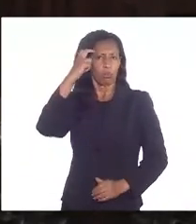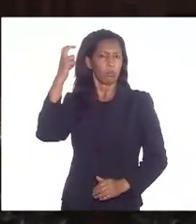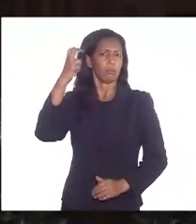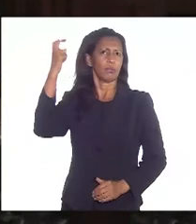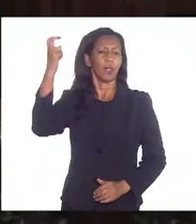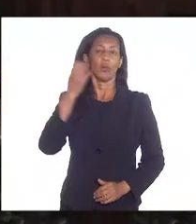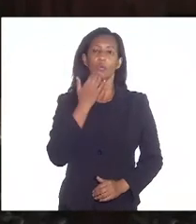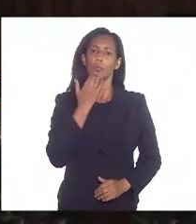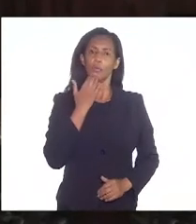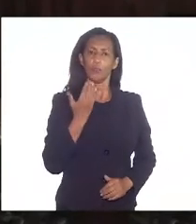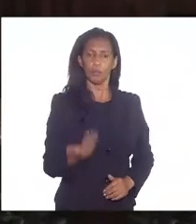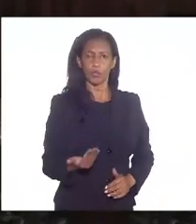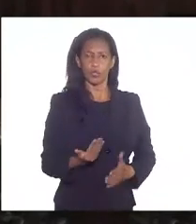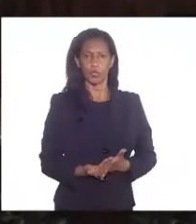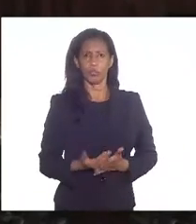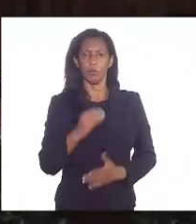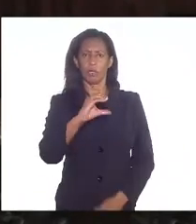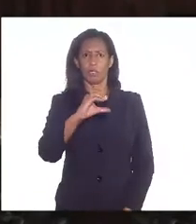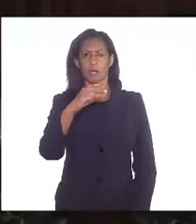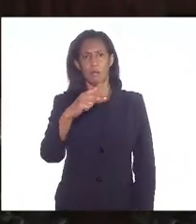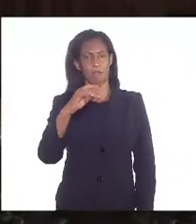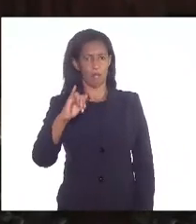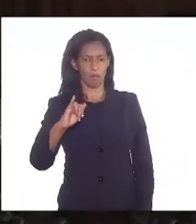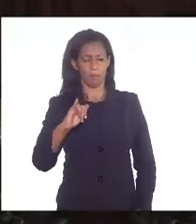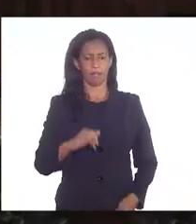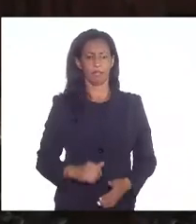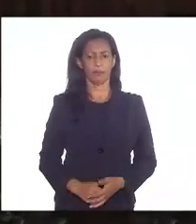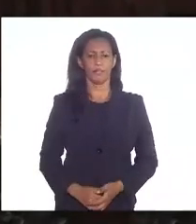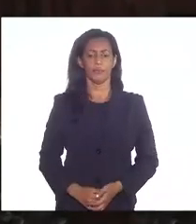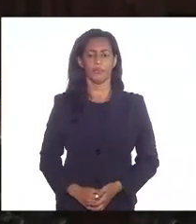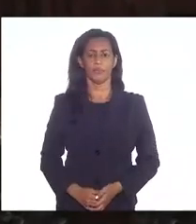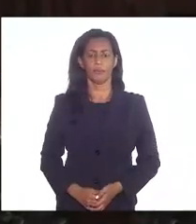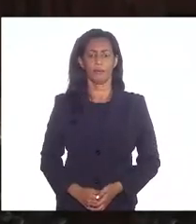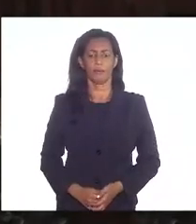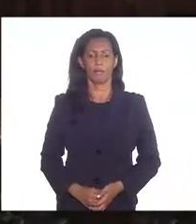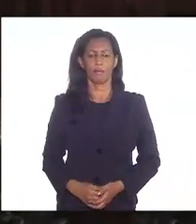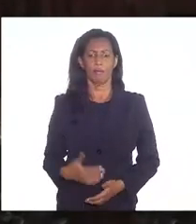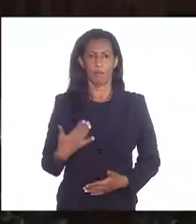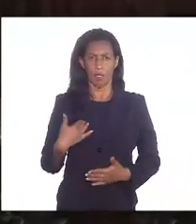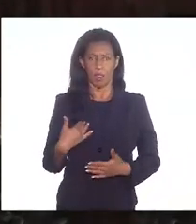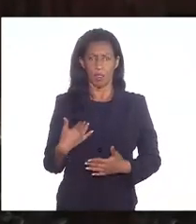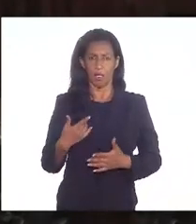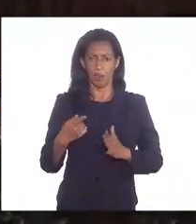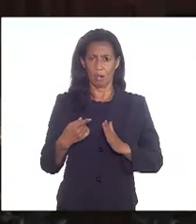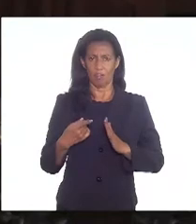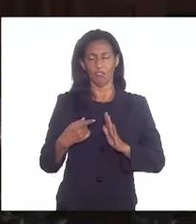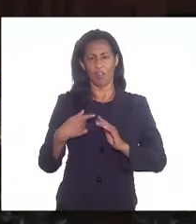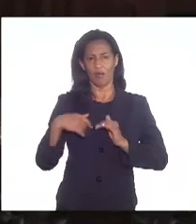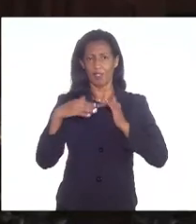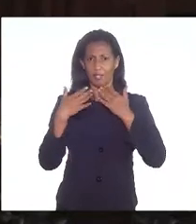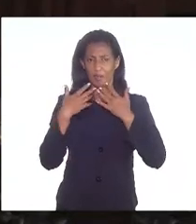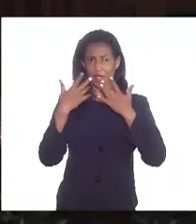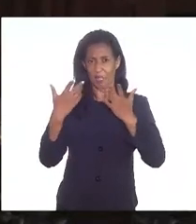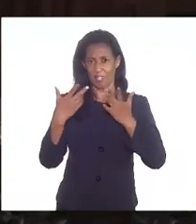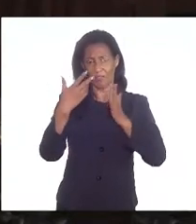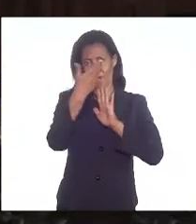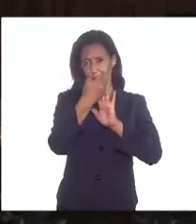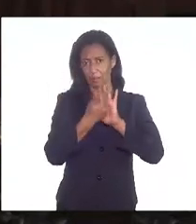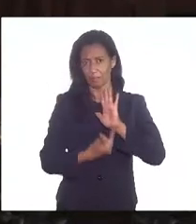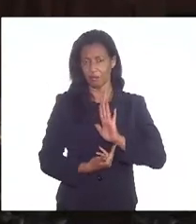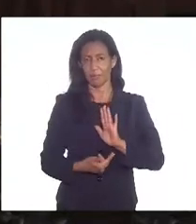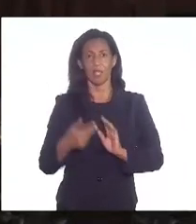do pedido da CPI. Feita essa ressalva, eu queria